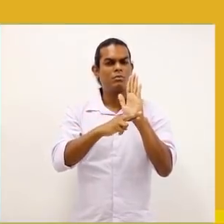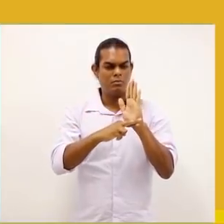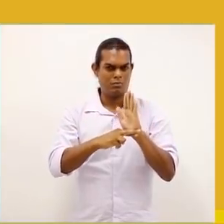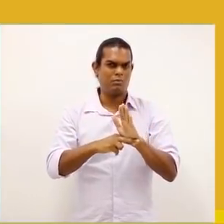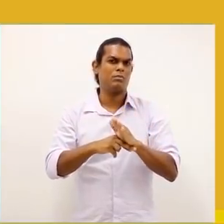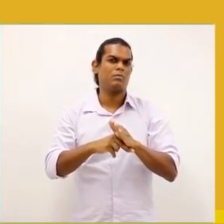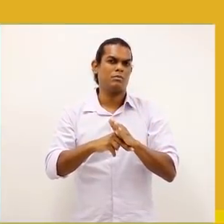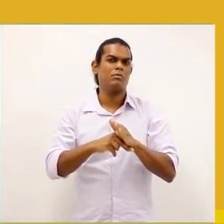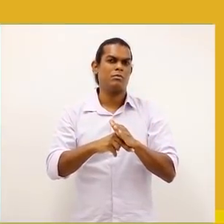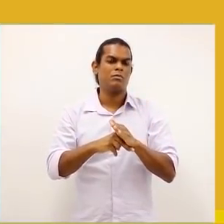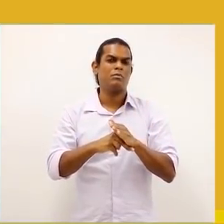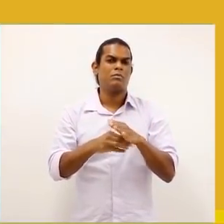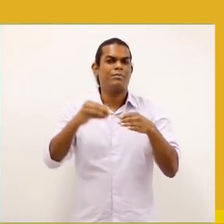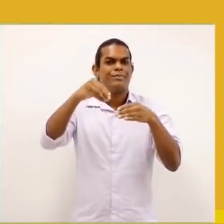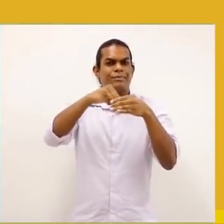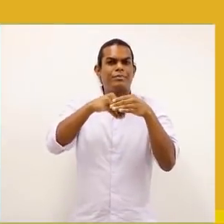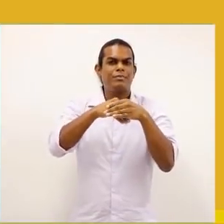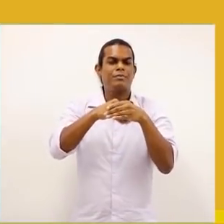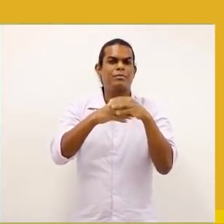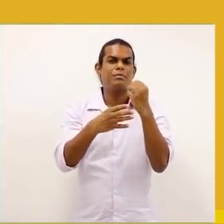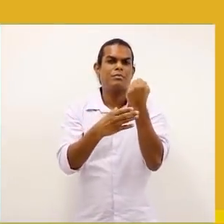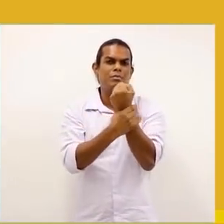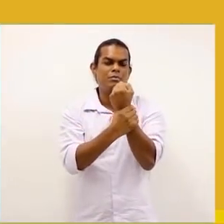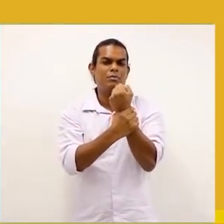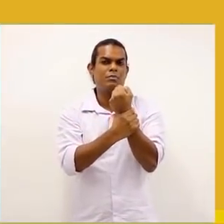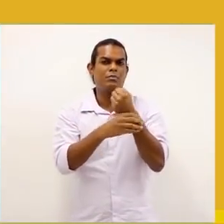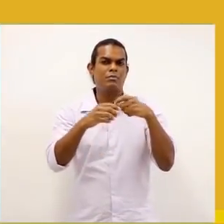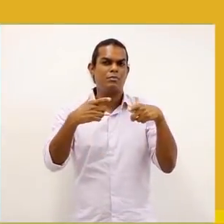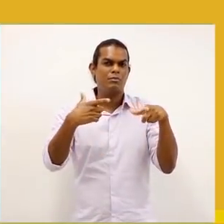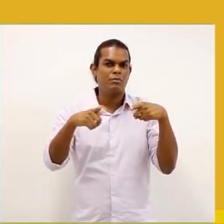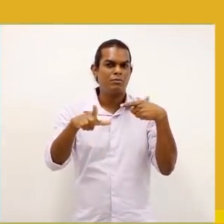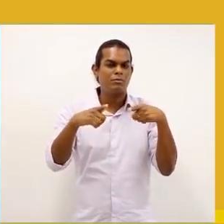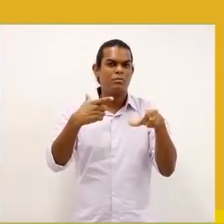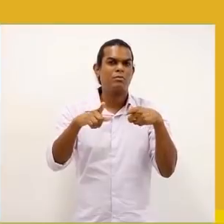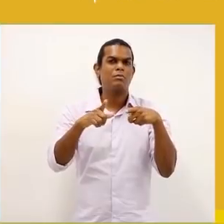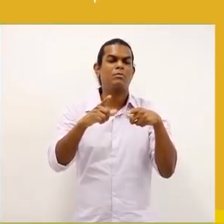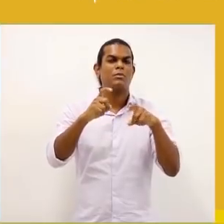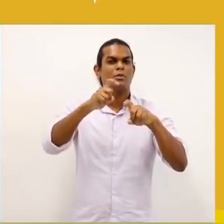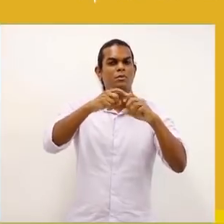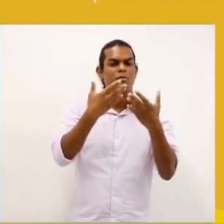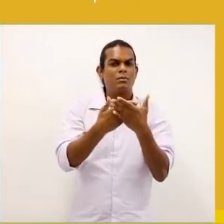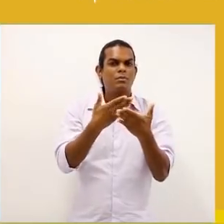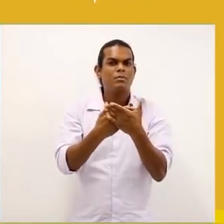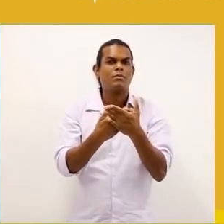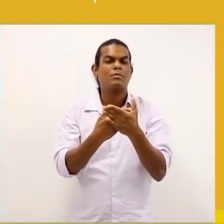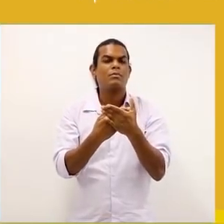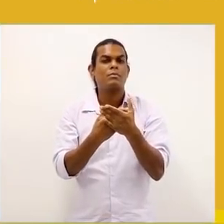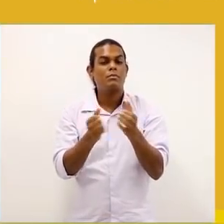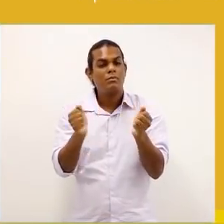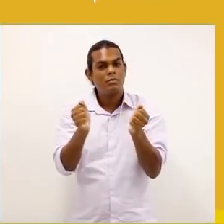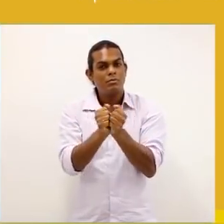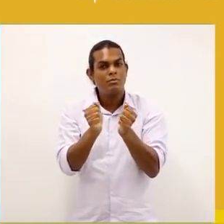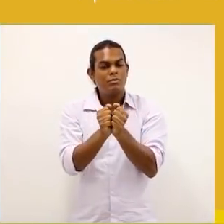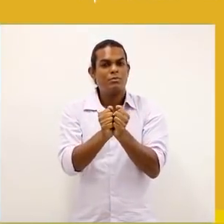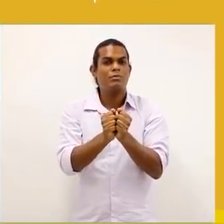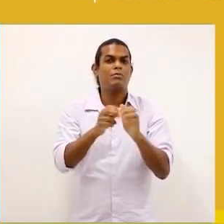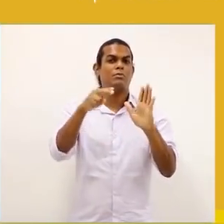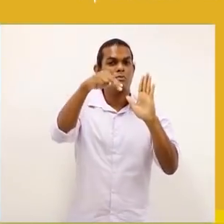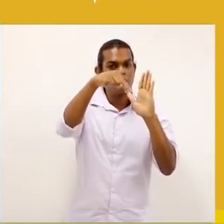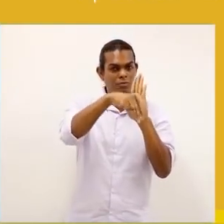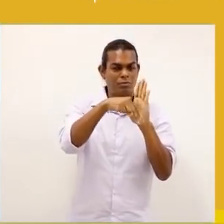própria segurança, medicina do trabalho. Esse cumprimento vem através, inclusive, das normas